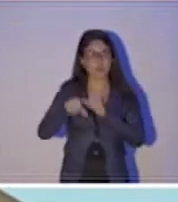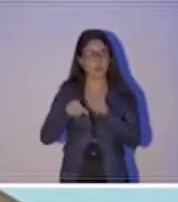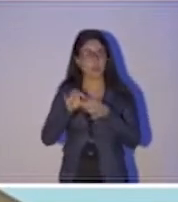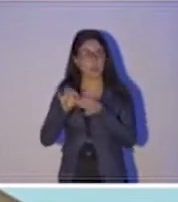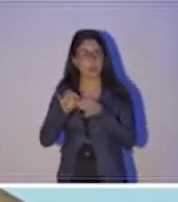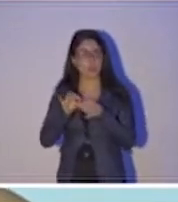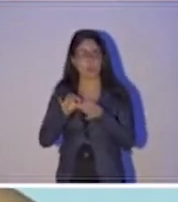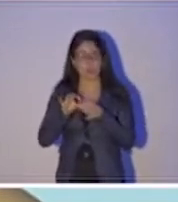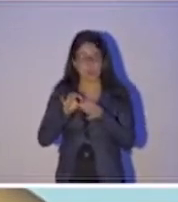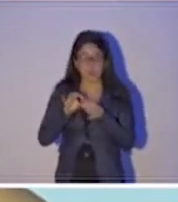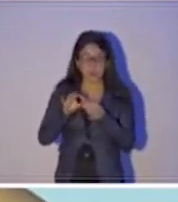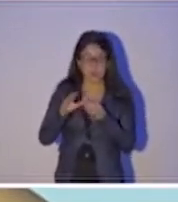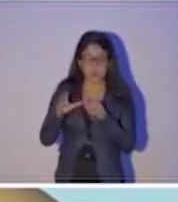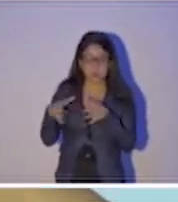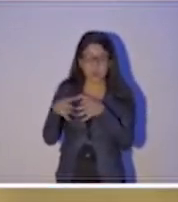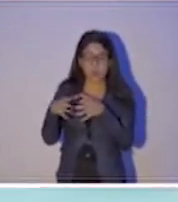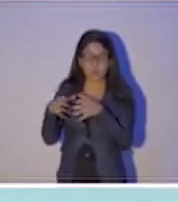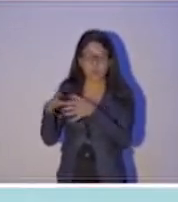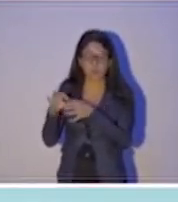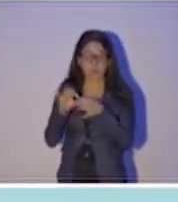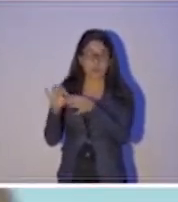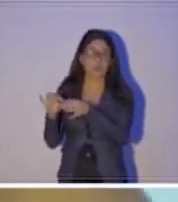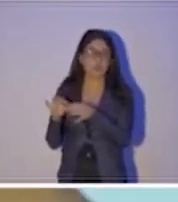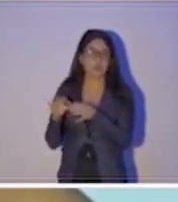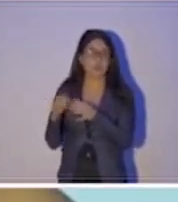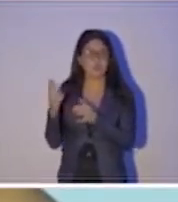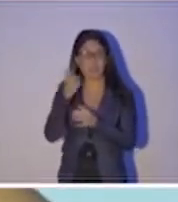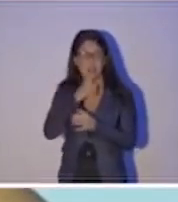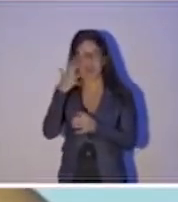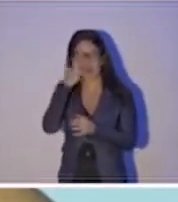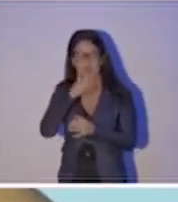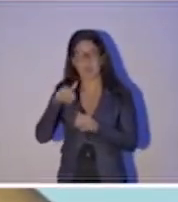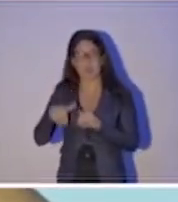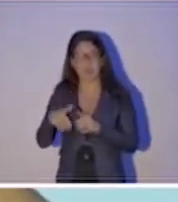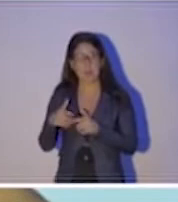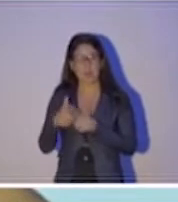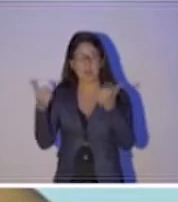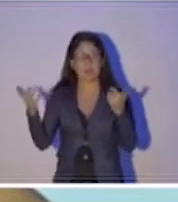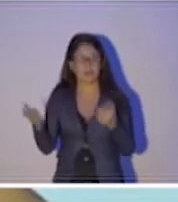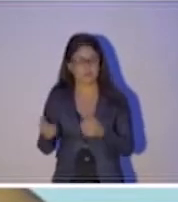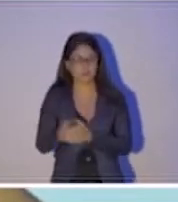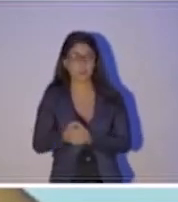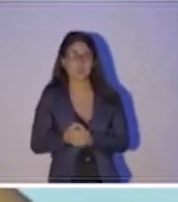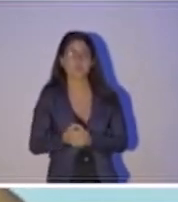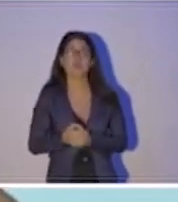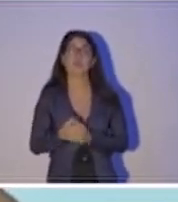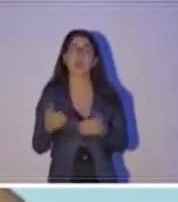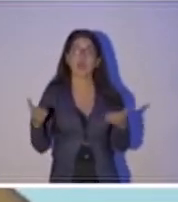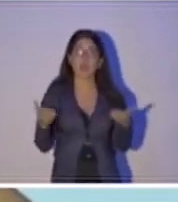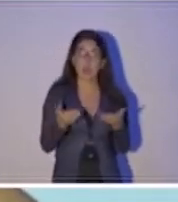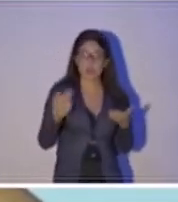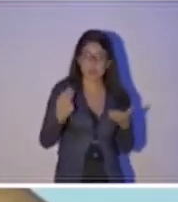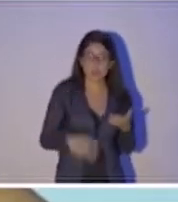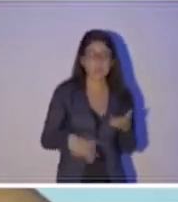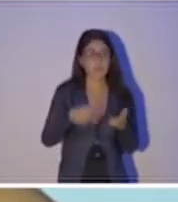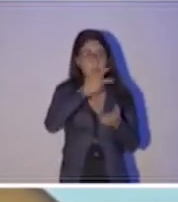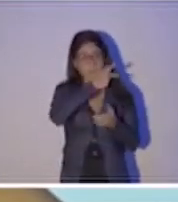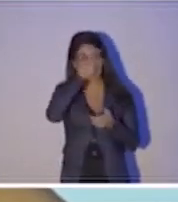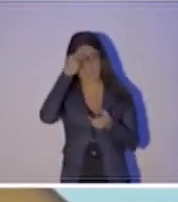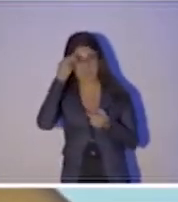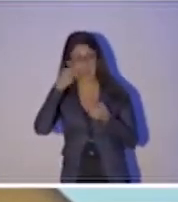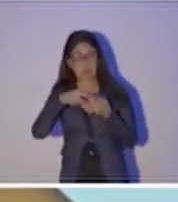mais maior. A gente está aqui unido, são gestores, educadores e secretários, tem até prefeito